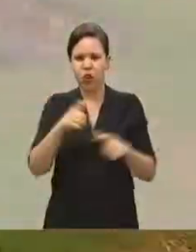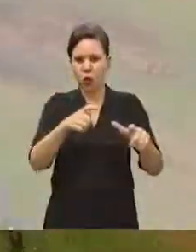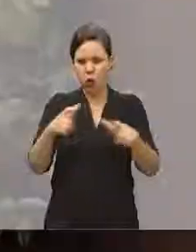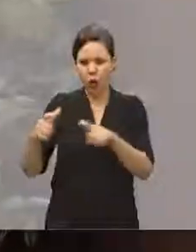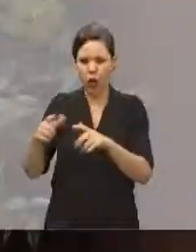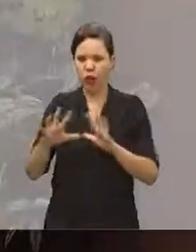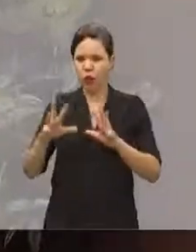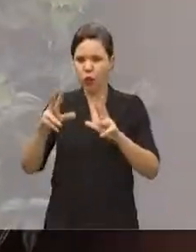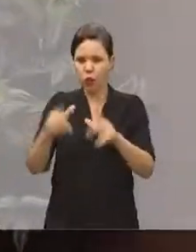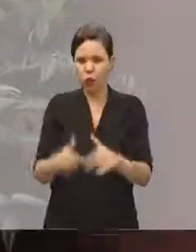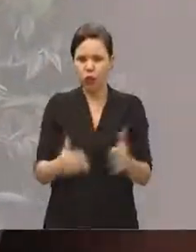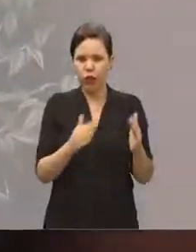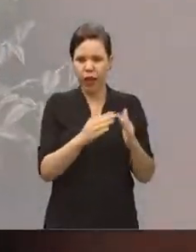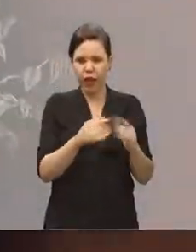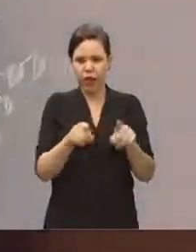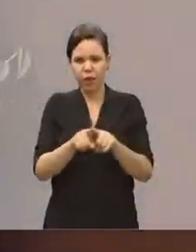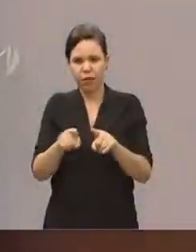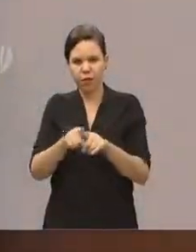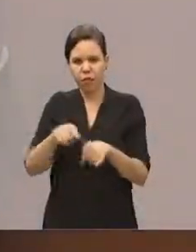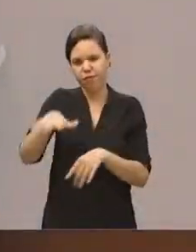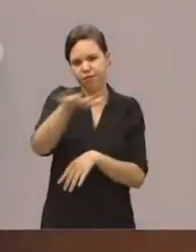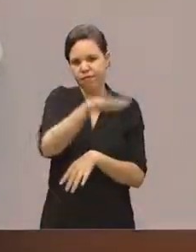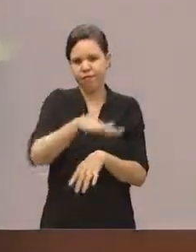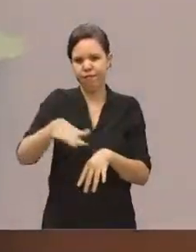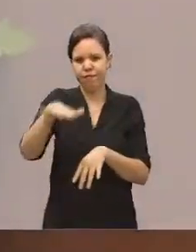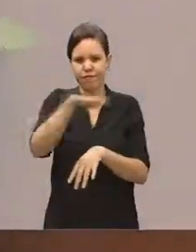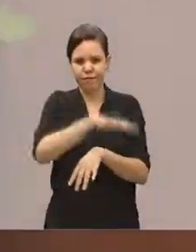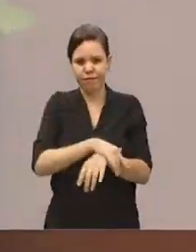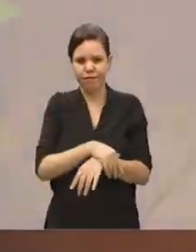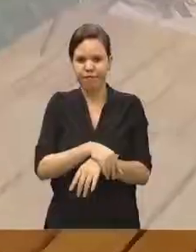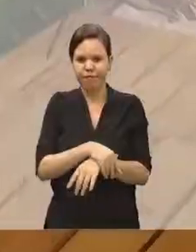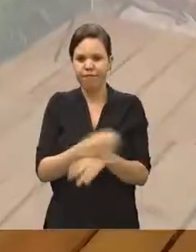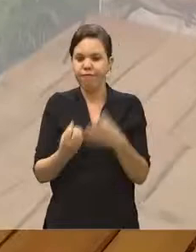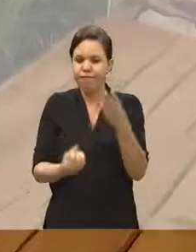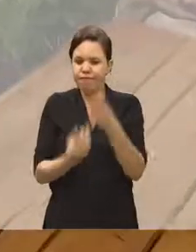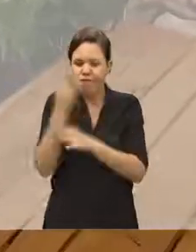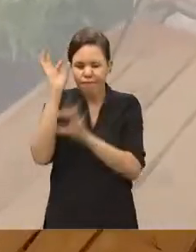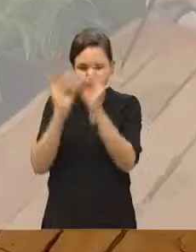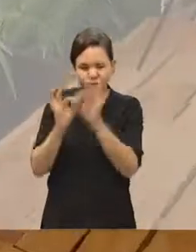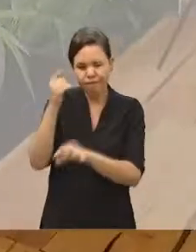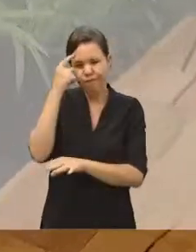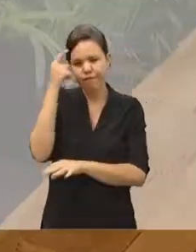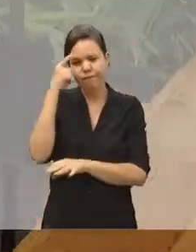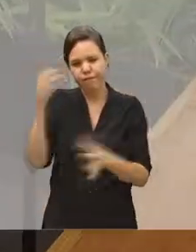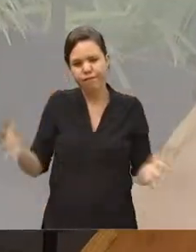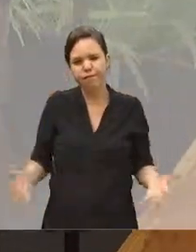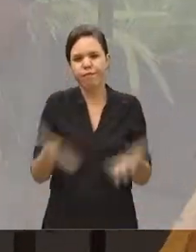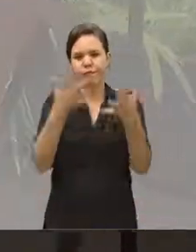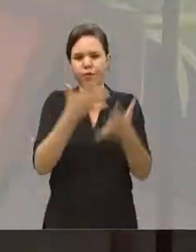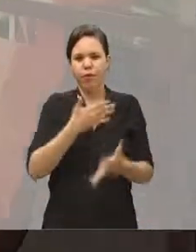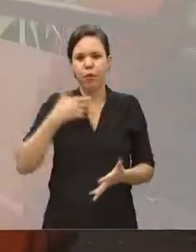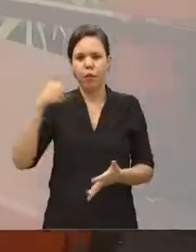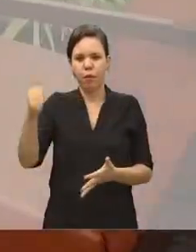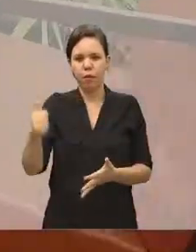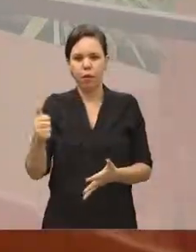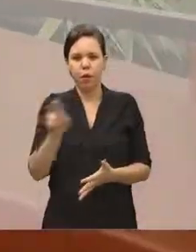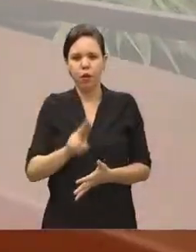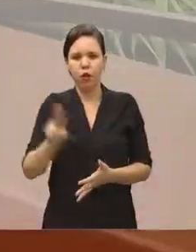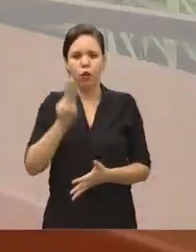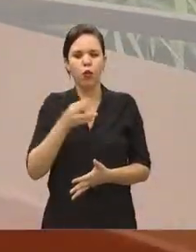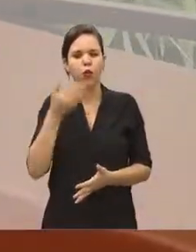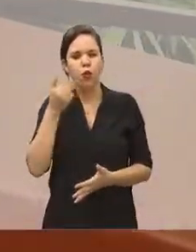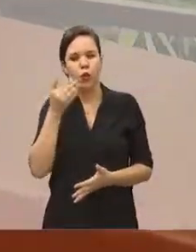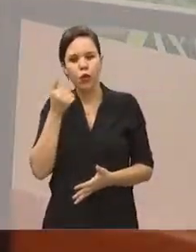garagens, espaços gourmets e outros ambientes que, com criatividade, incentivam a melhor e a maior